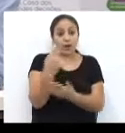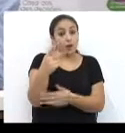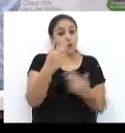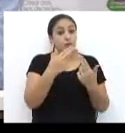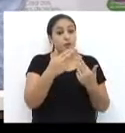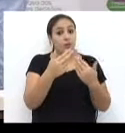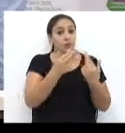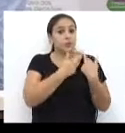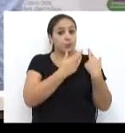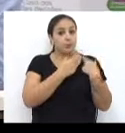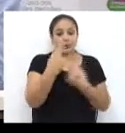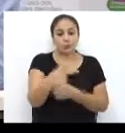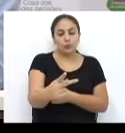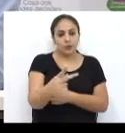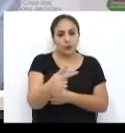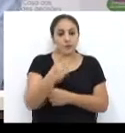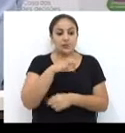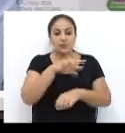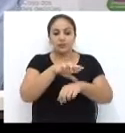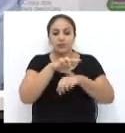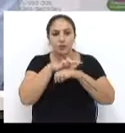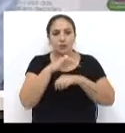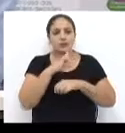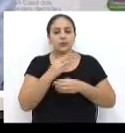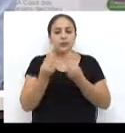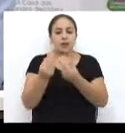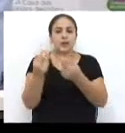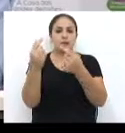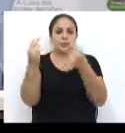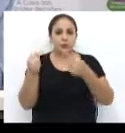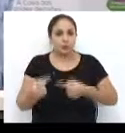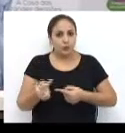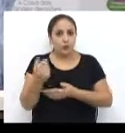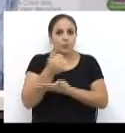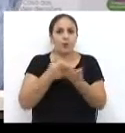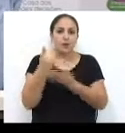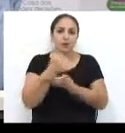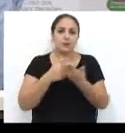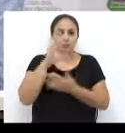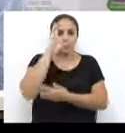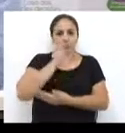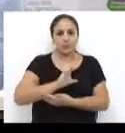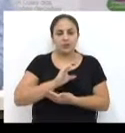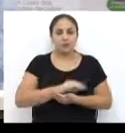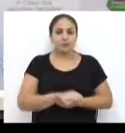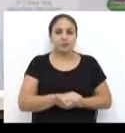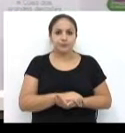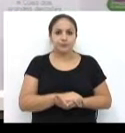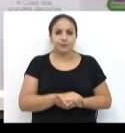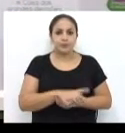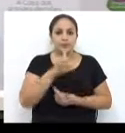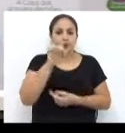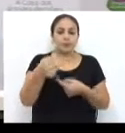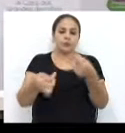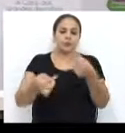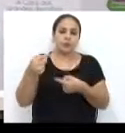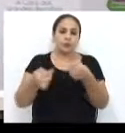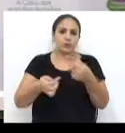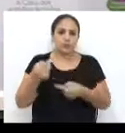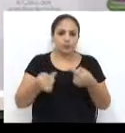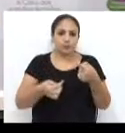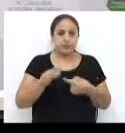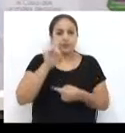do senhor, de dar a segurança, de dar uma estrutura mínima ao cidadão. Então é um